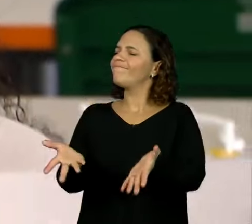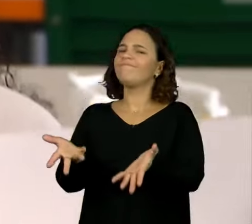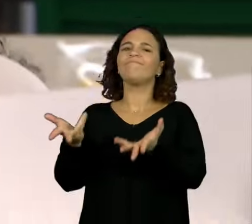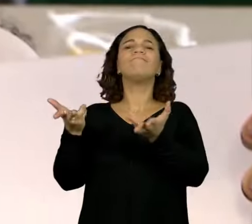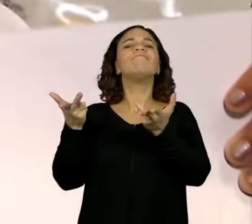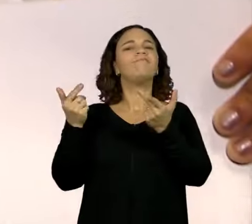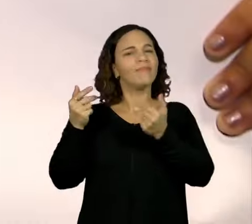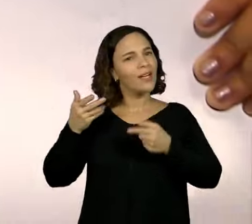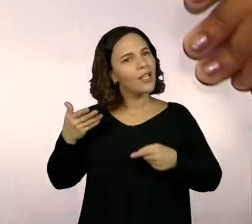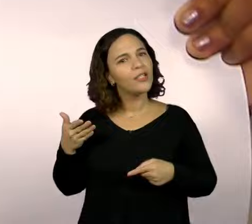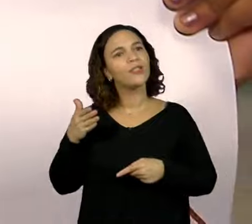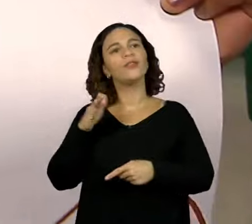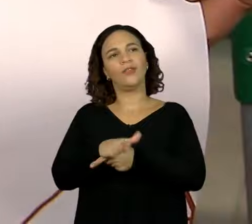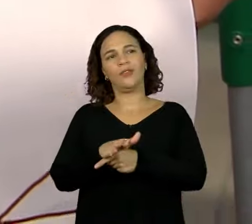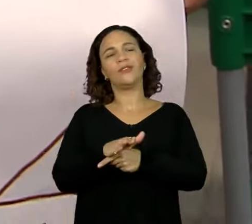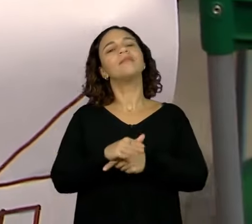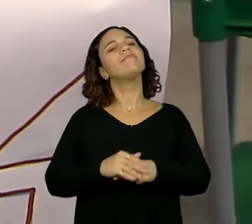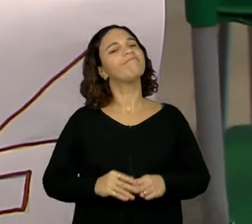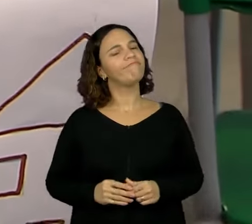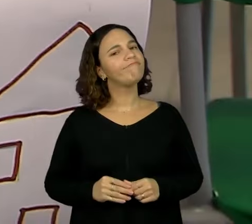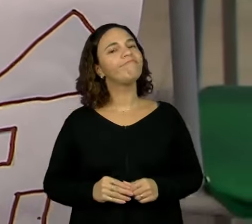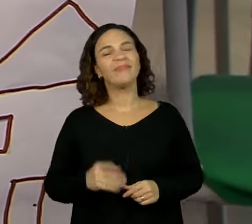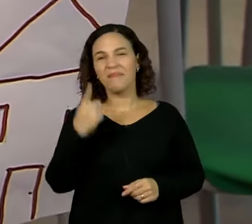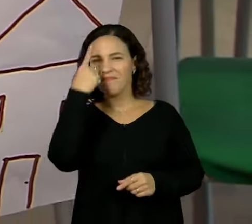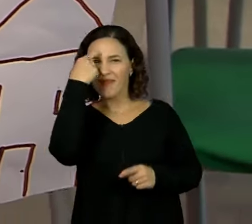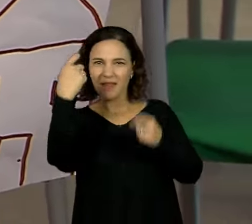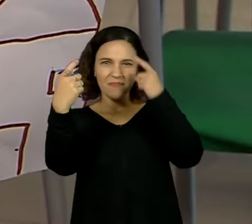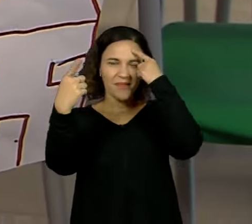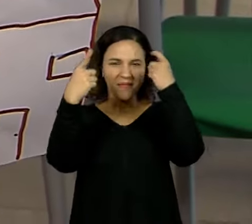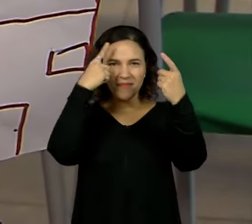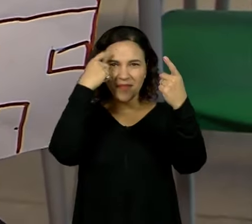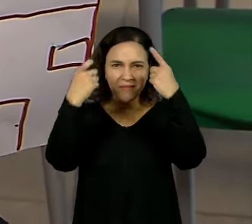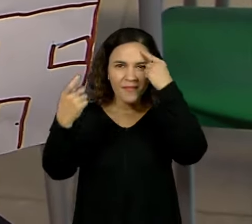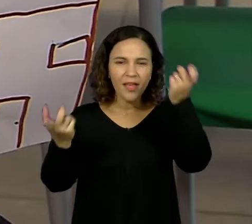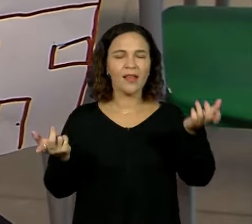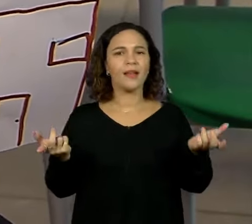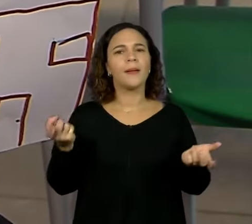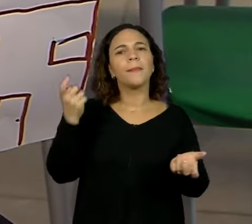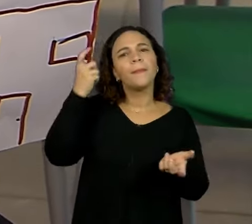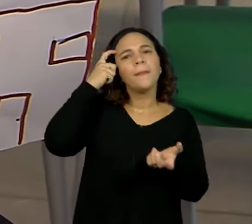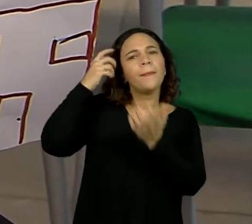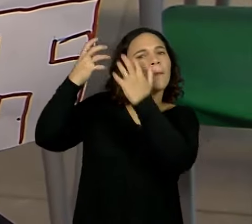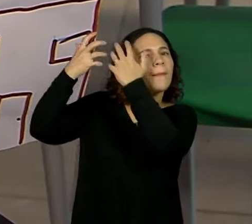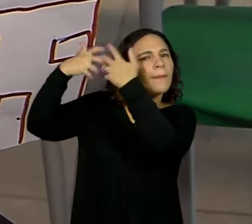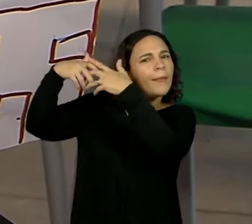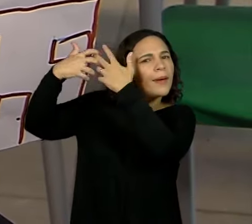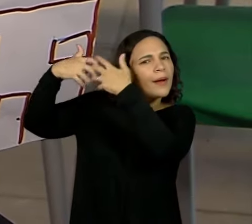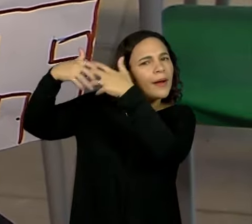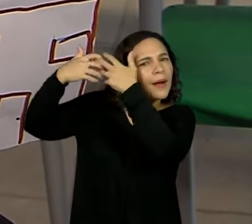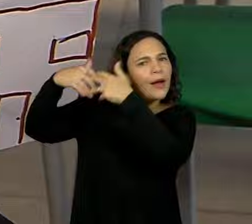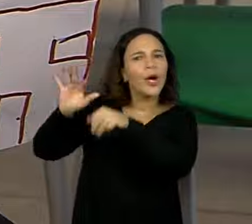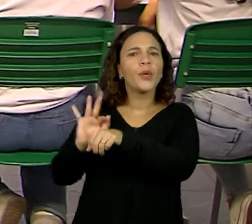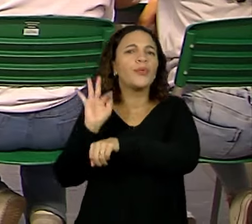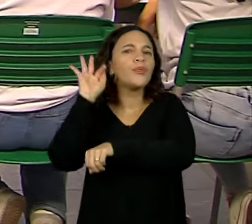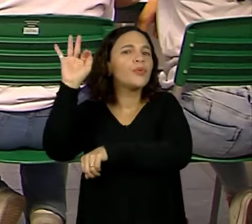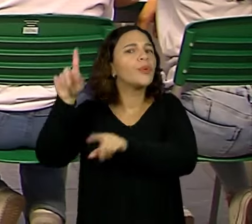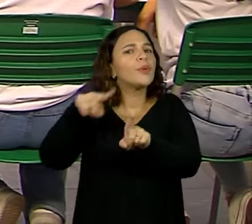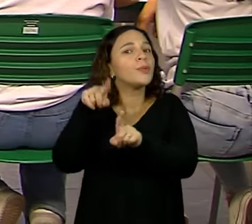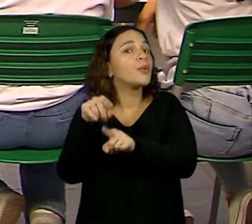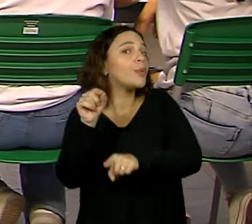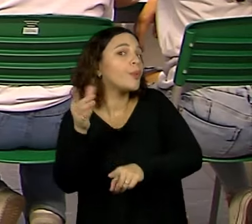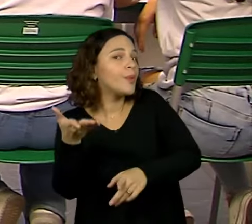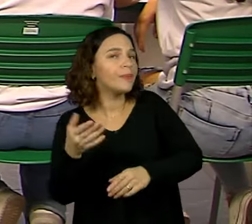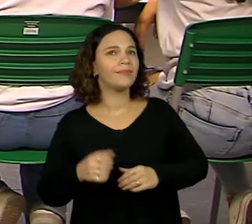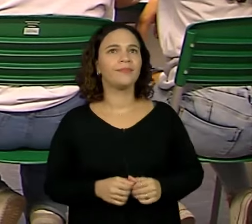projeto vai ajudá-las a criatividade, a desenvolver, a pensar no que elas querem para o futuro. Como que